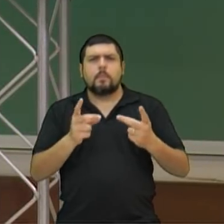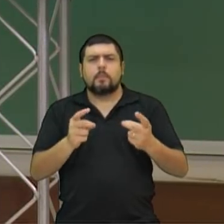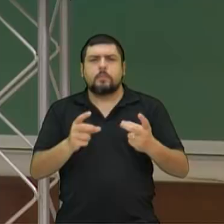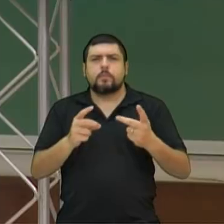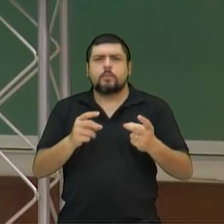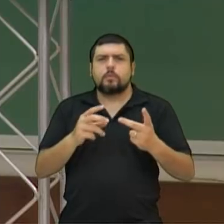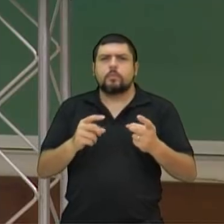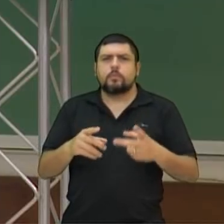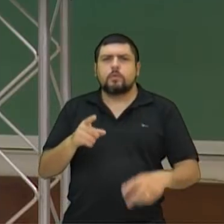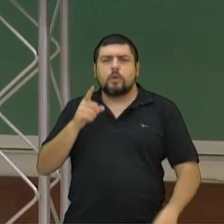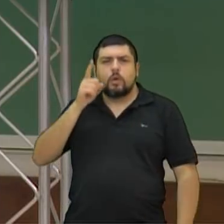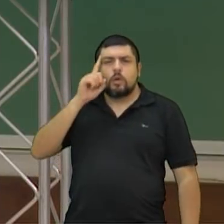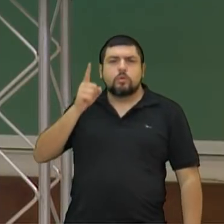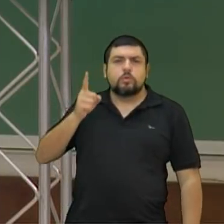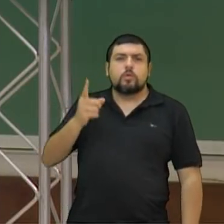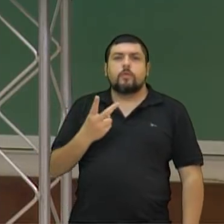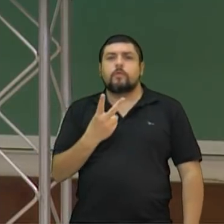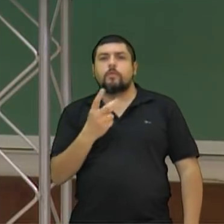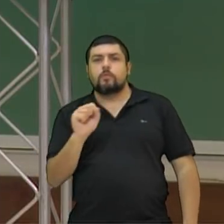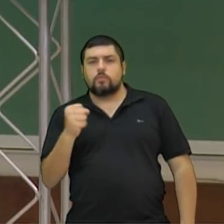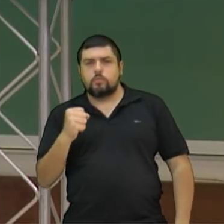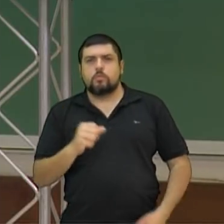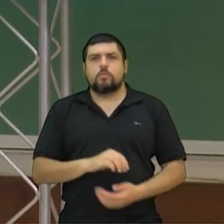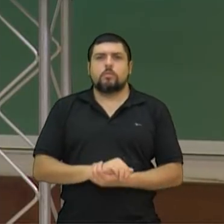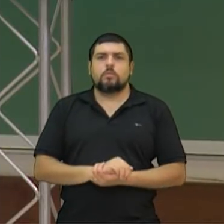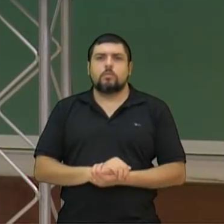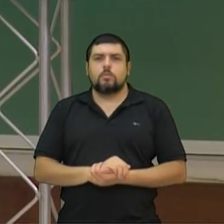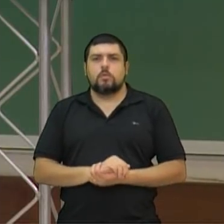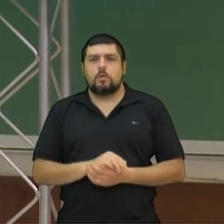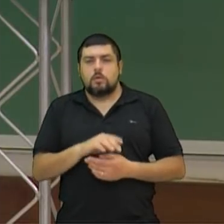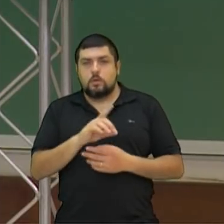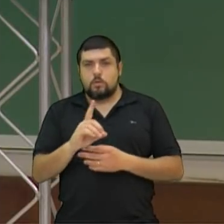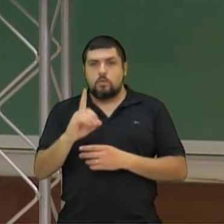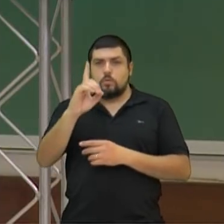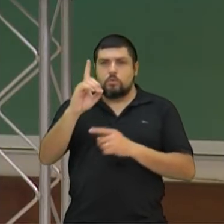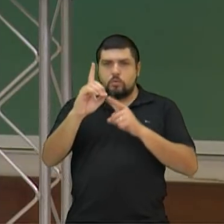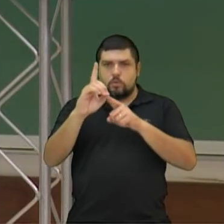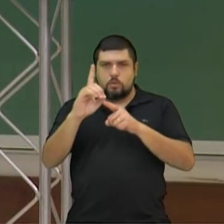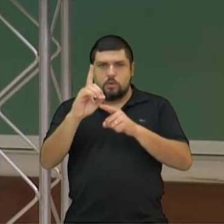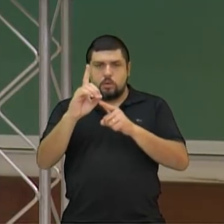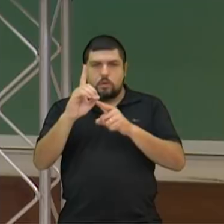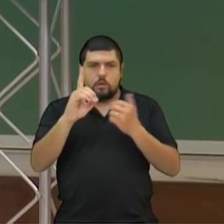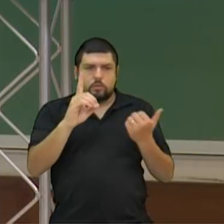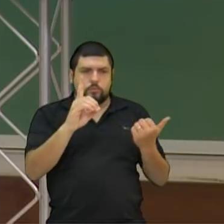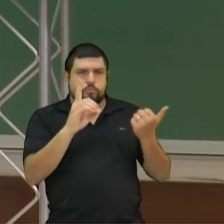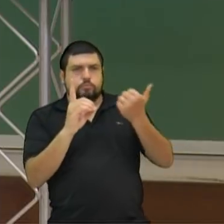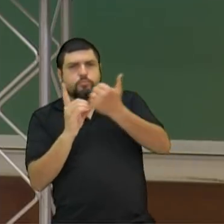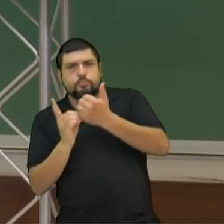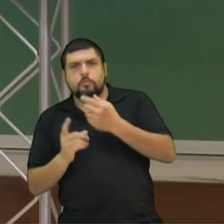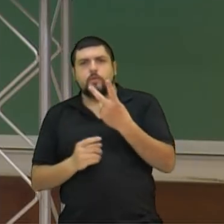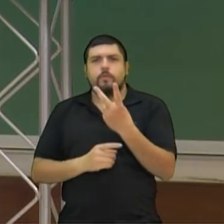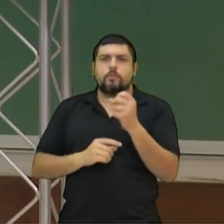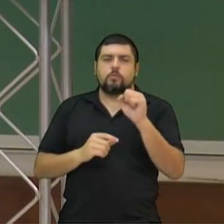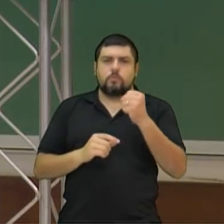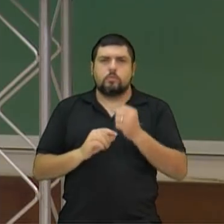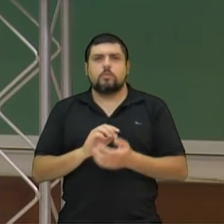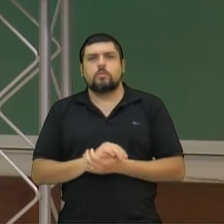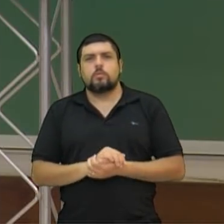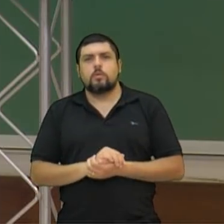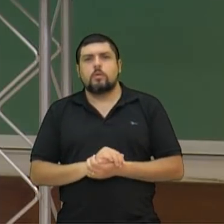28? Então, para isso, eu vou substituir o D, que é o dia, por 28. E ficaremos